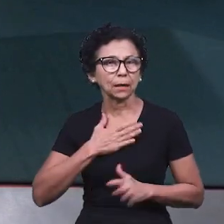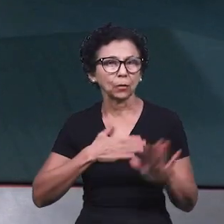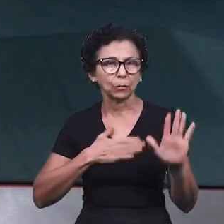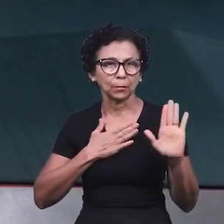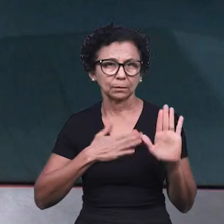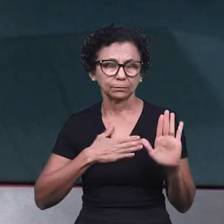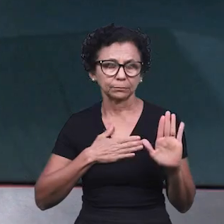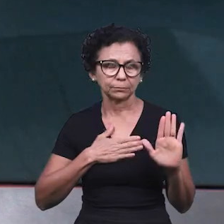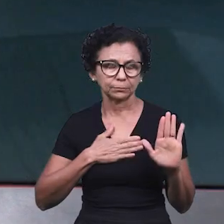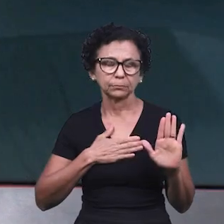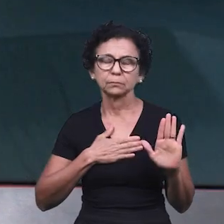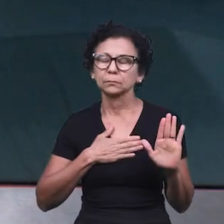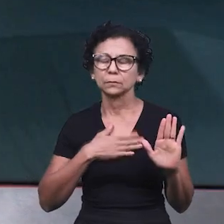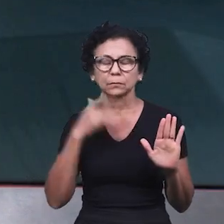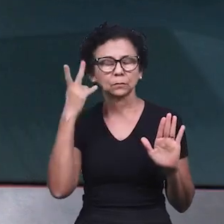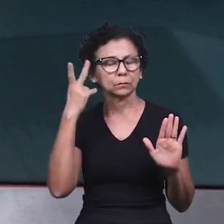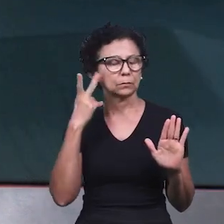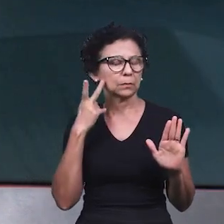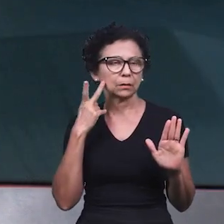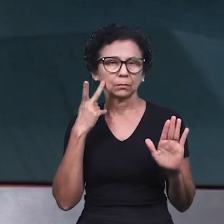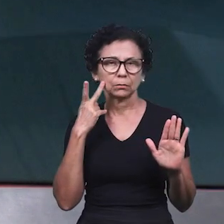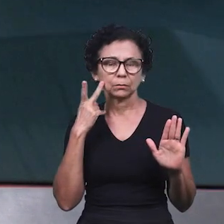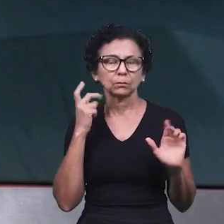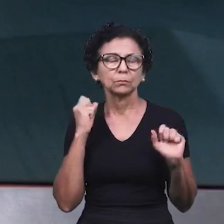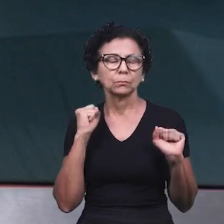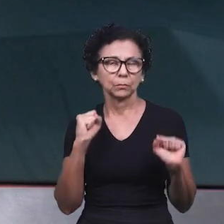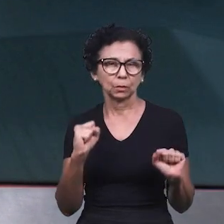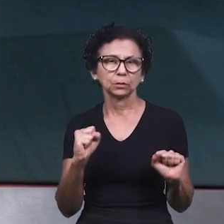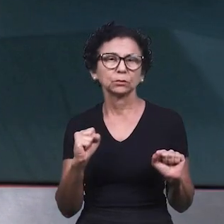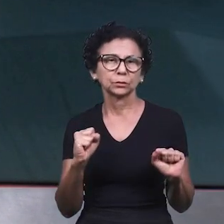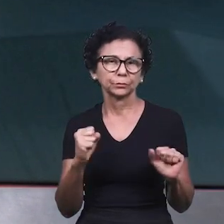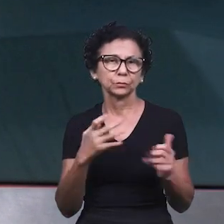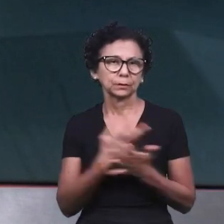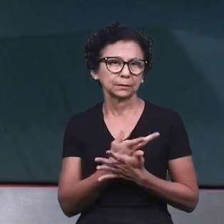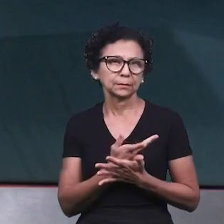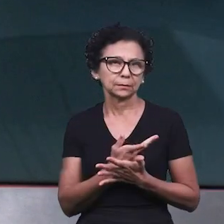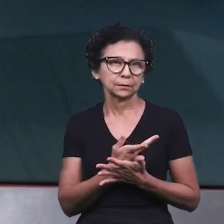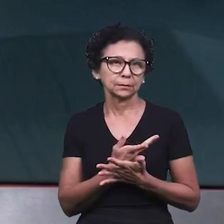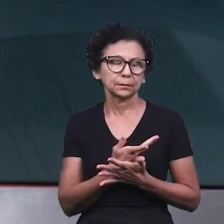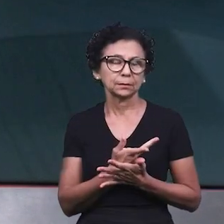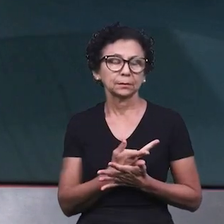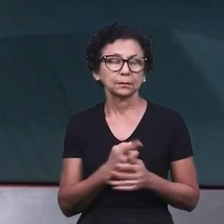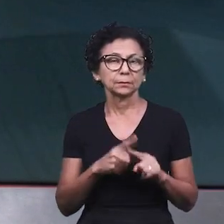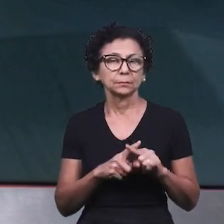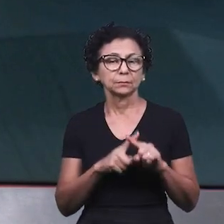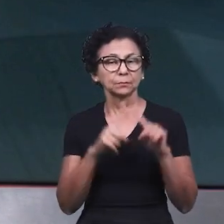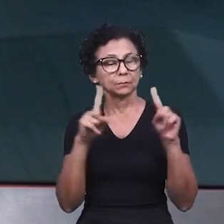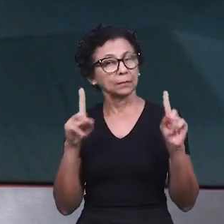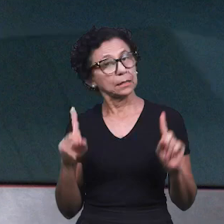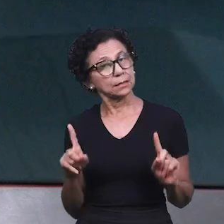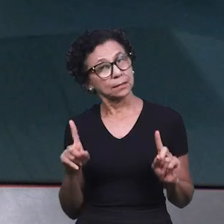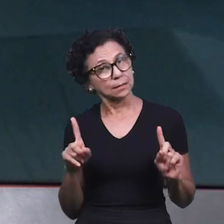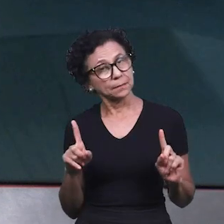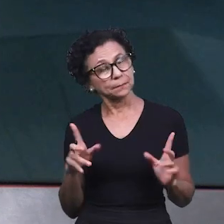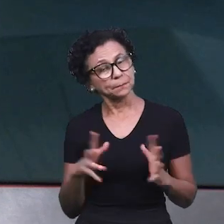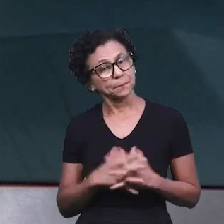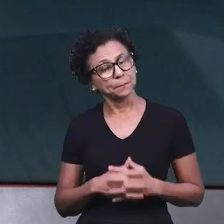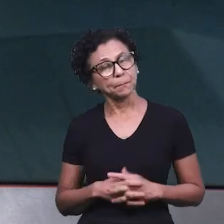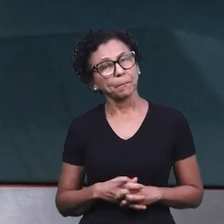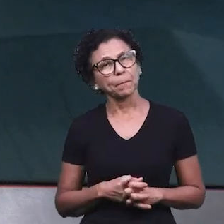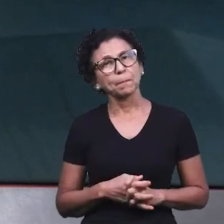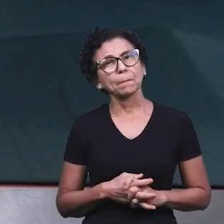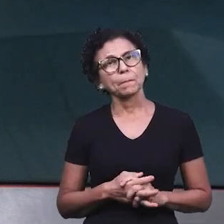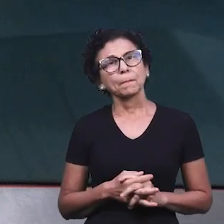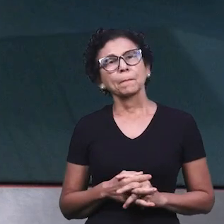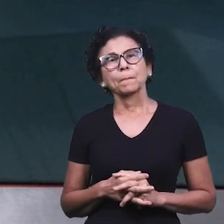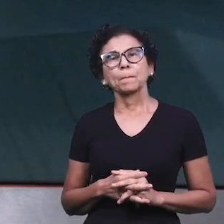se desesperar com isso. Isso pode ocorrer, isso pode acontecer. Um detalhe,